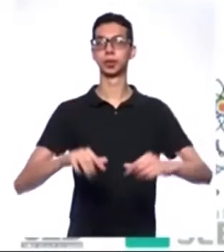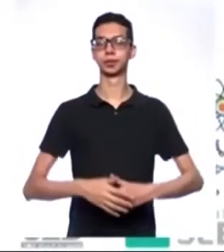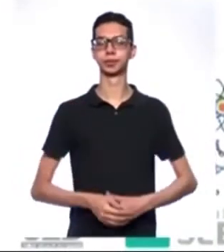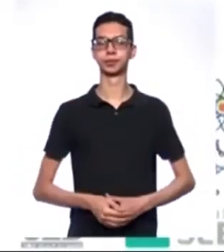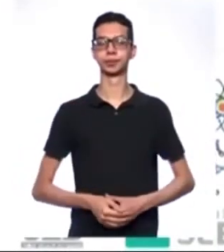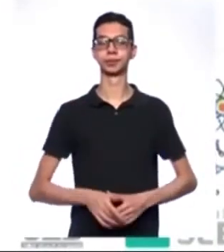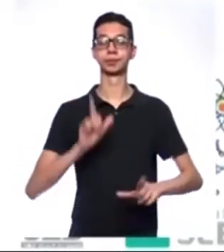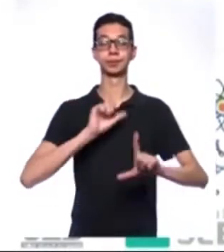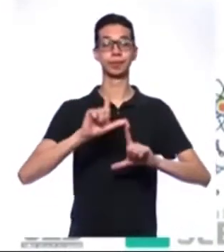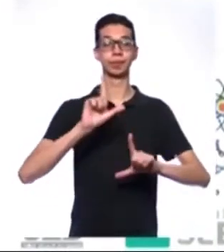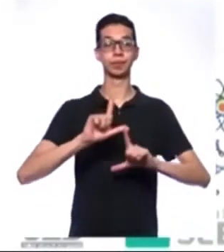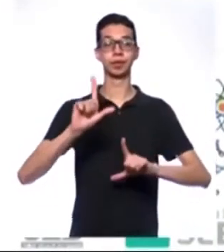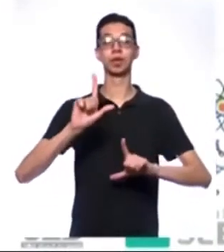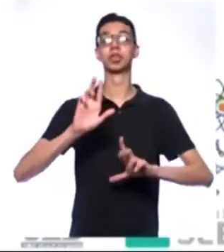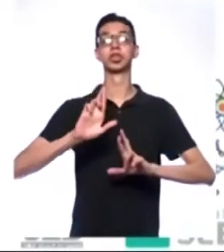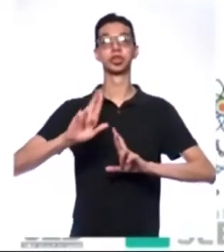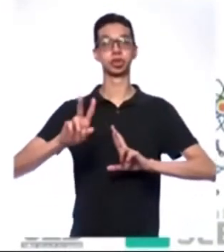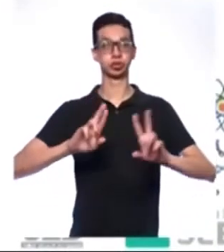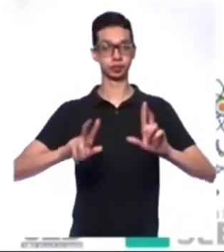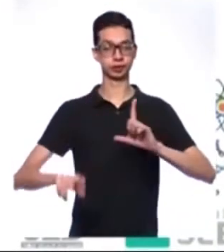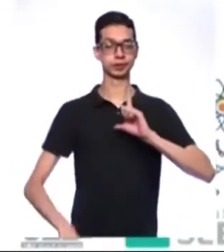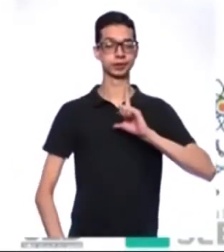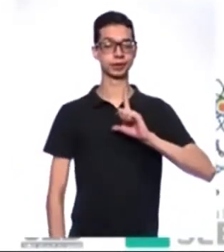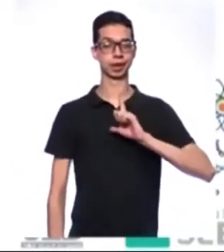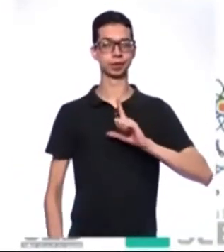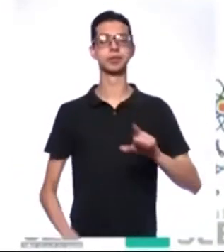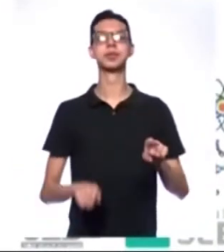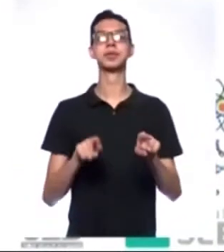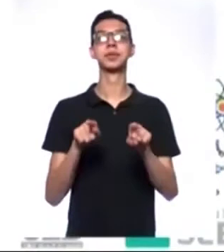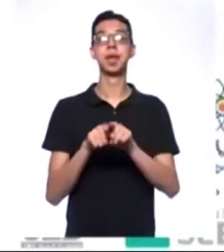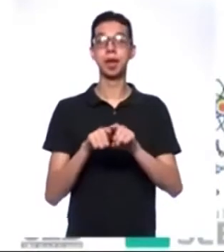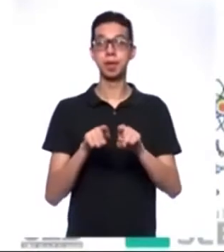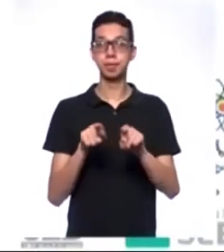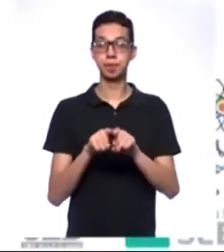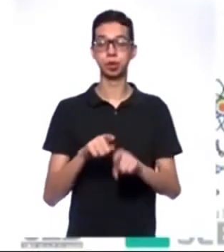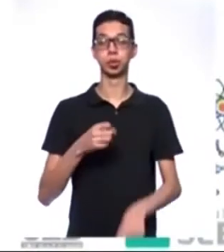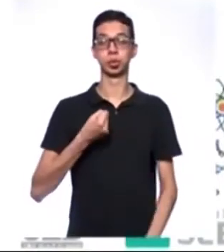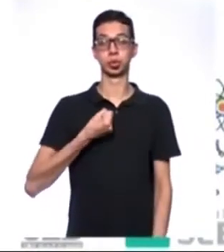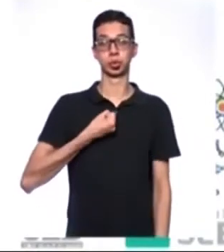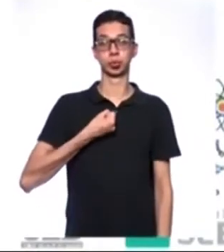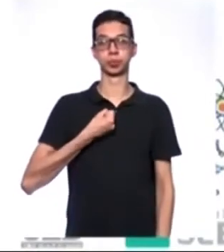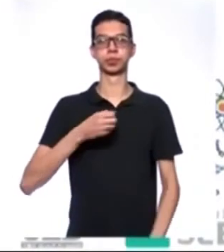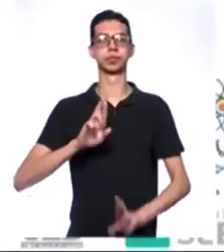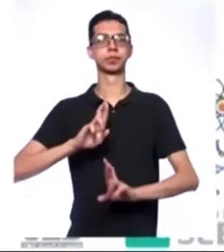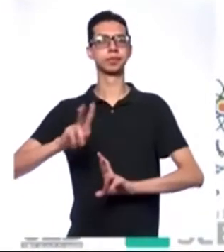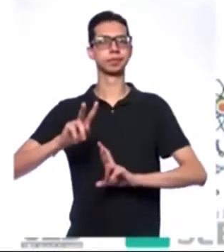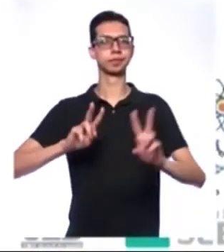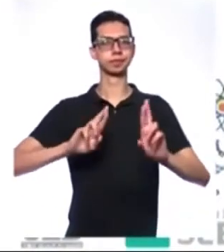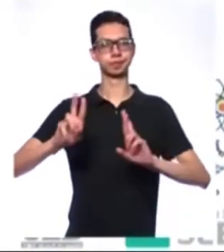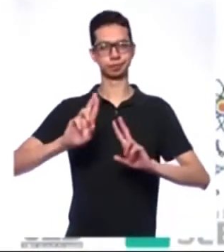lá letras distintas e algarismos distintos